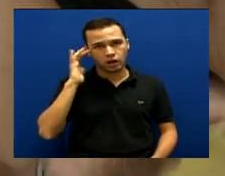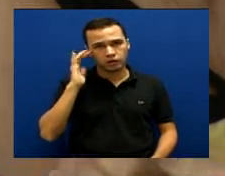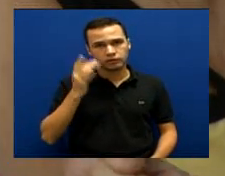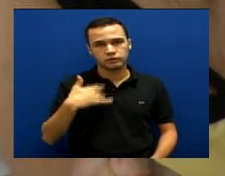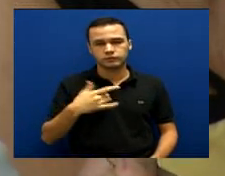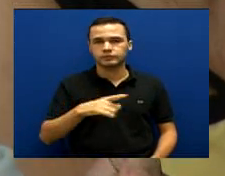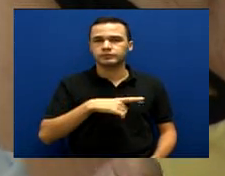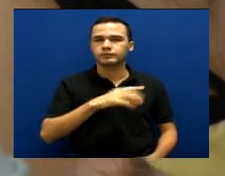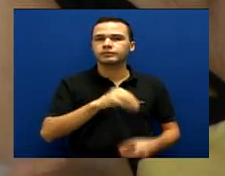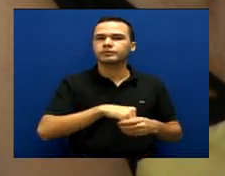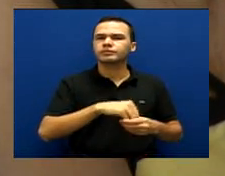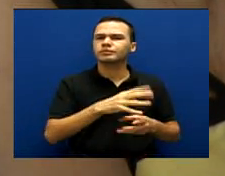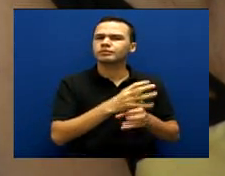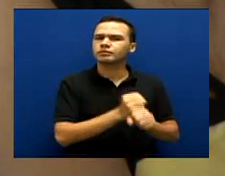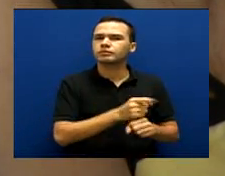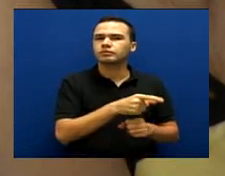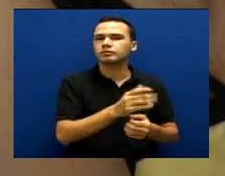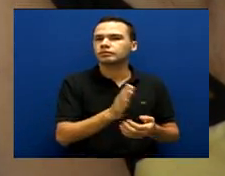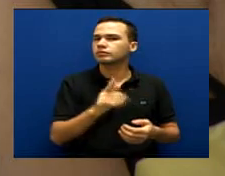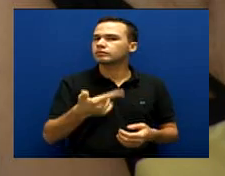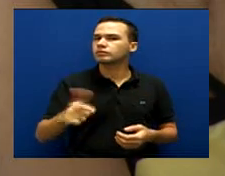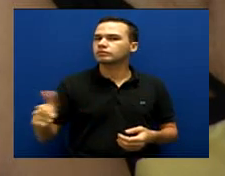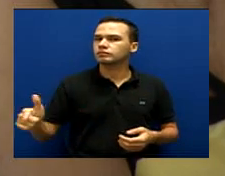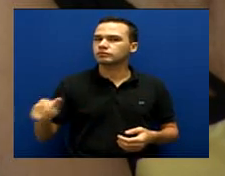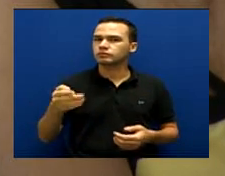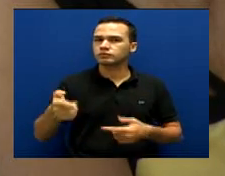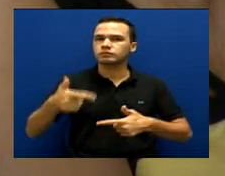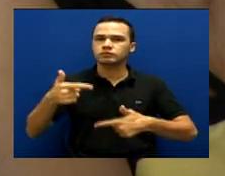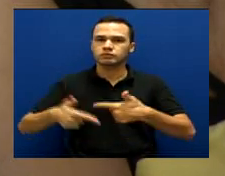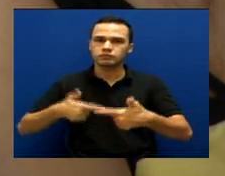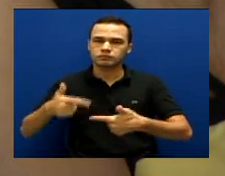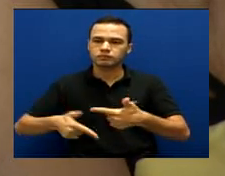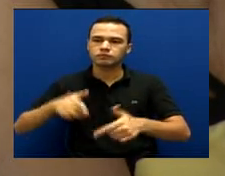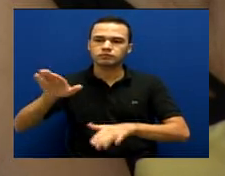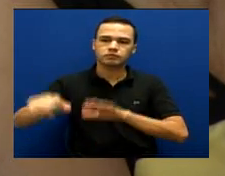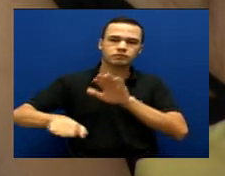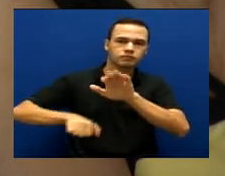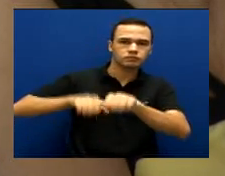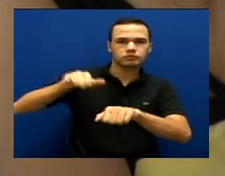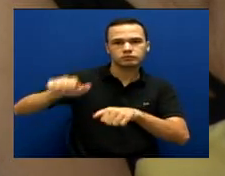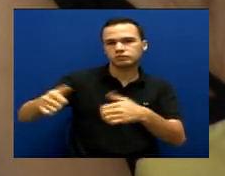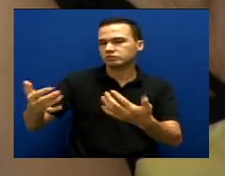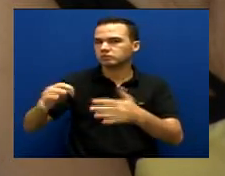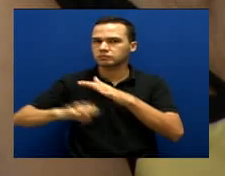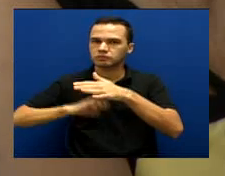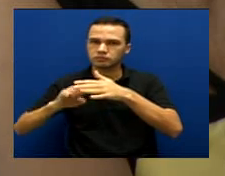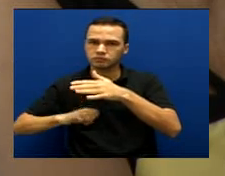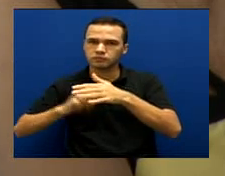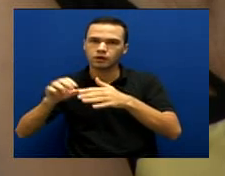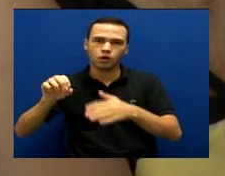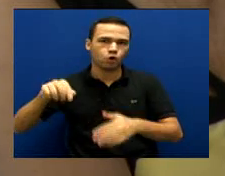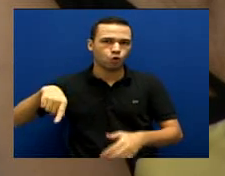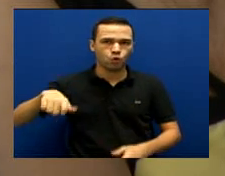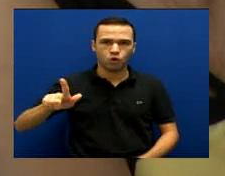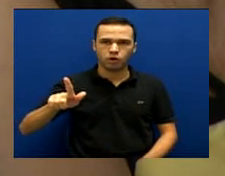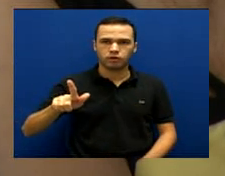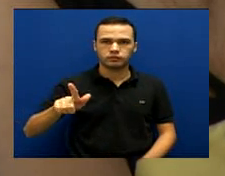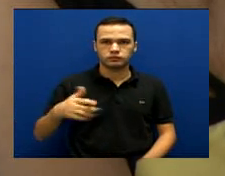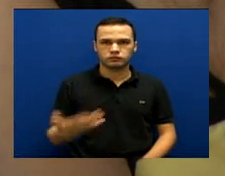dentro desse total não estão incluídos os serviços contratados e terceiros através das ongs